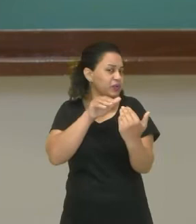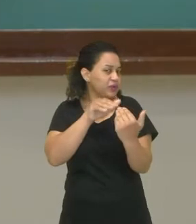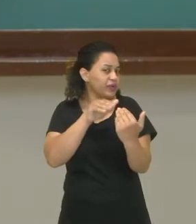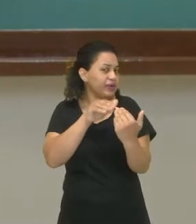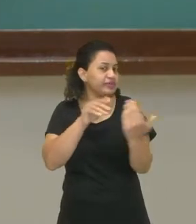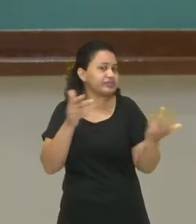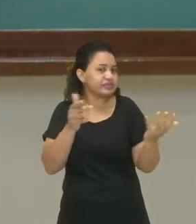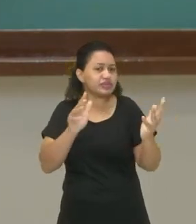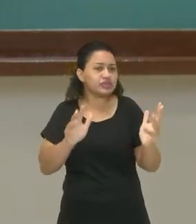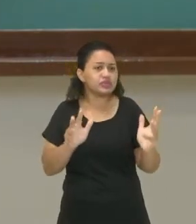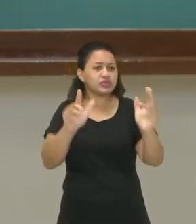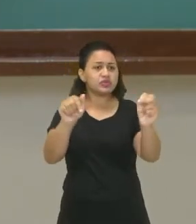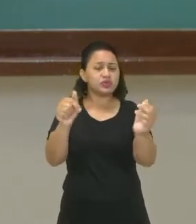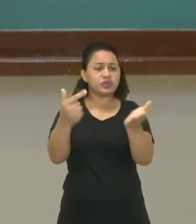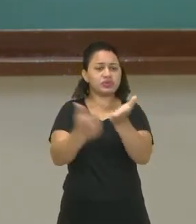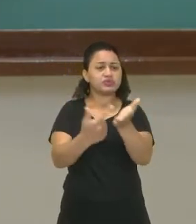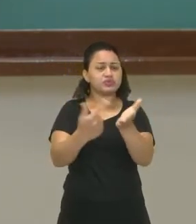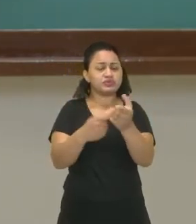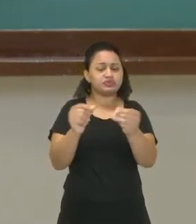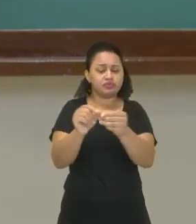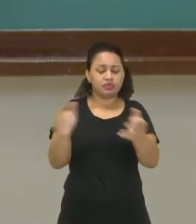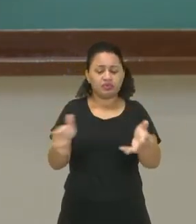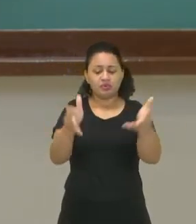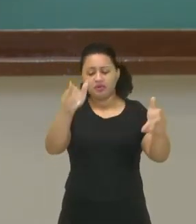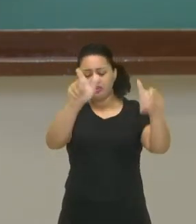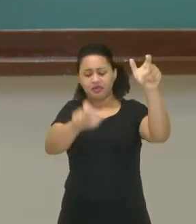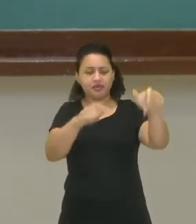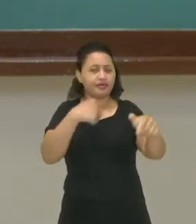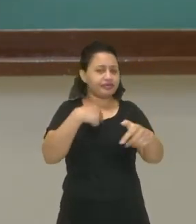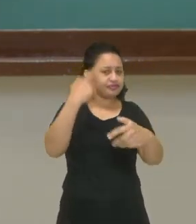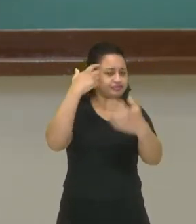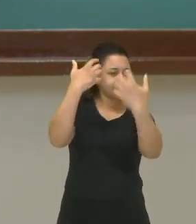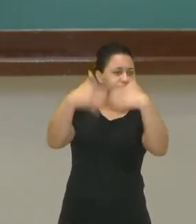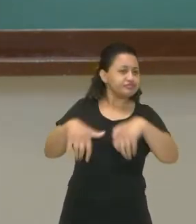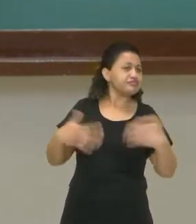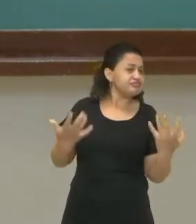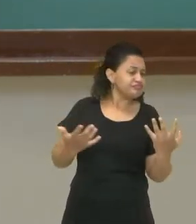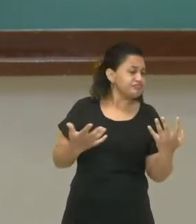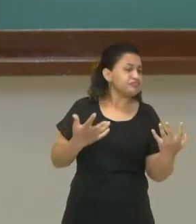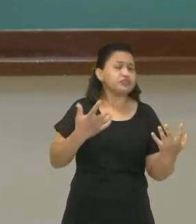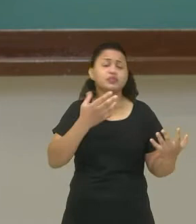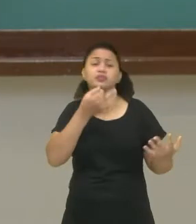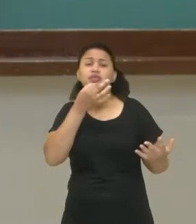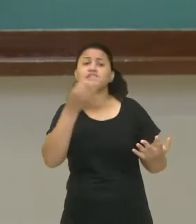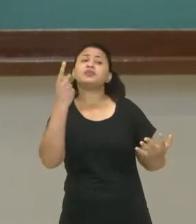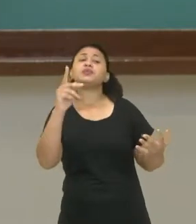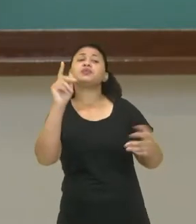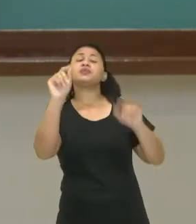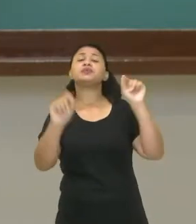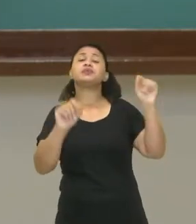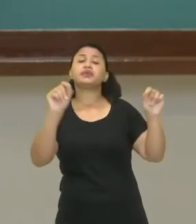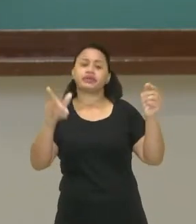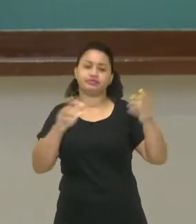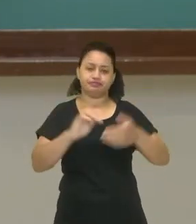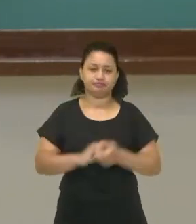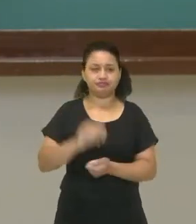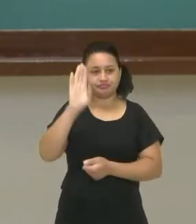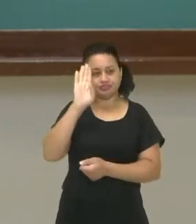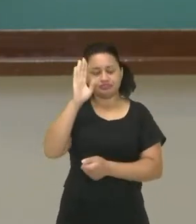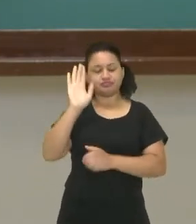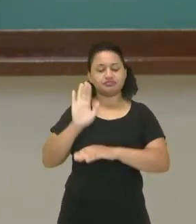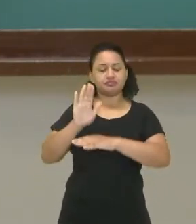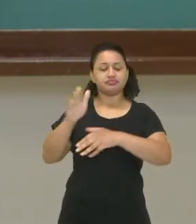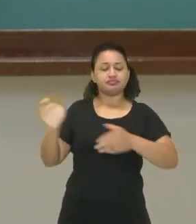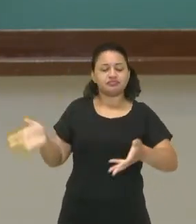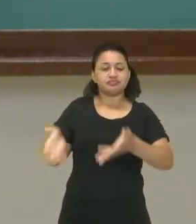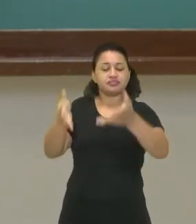Todos os livros podem fazer alguém pensar? O que você acha disso? Então, a principal contribuição para a literatura foi